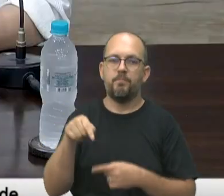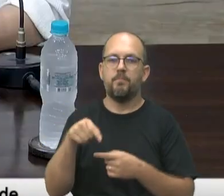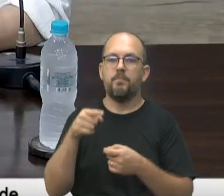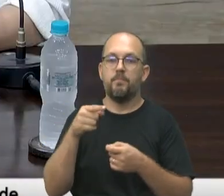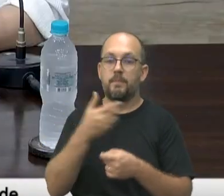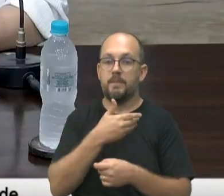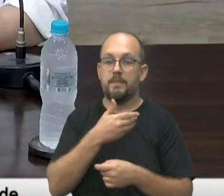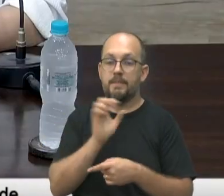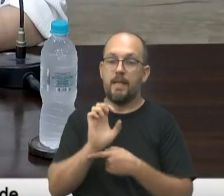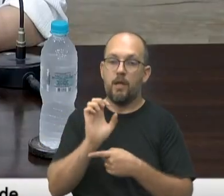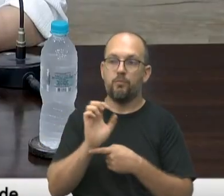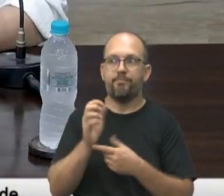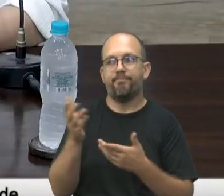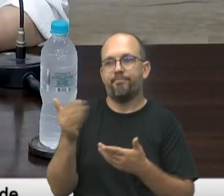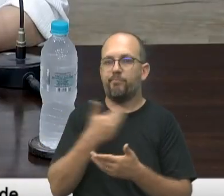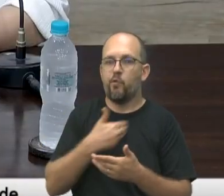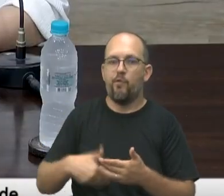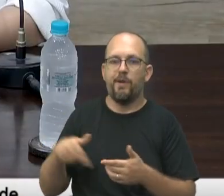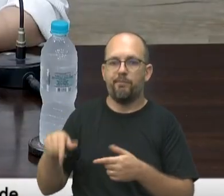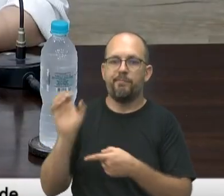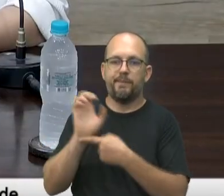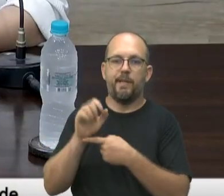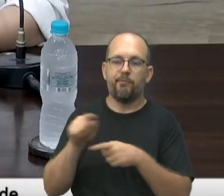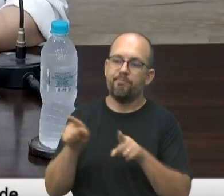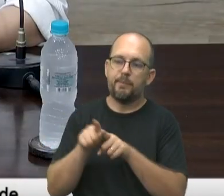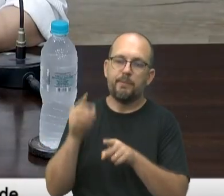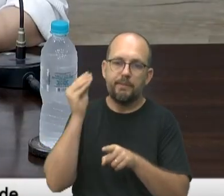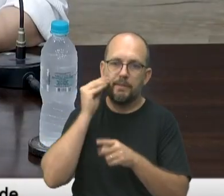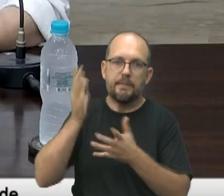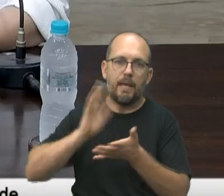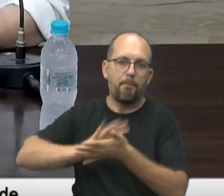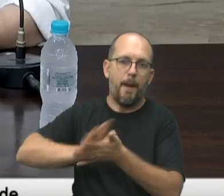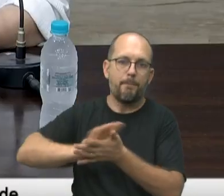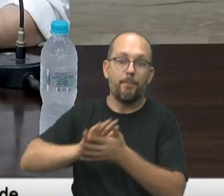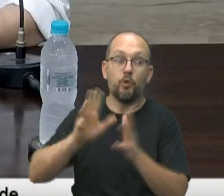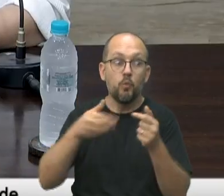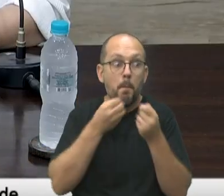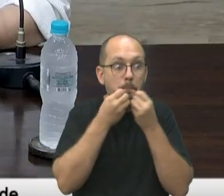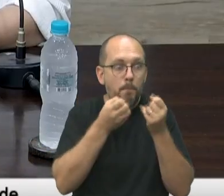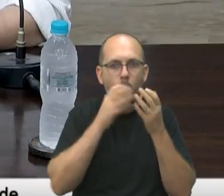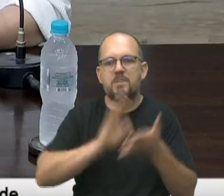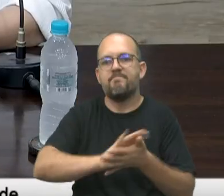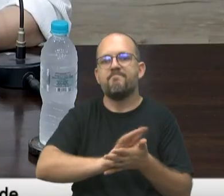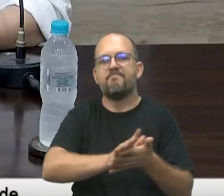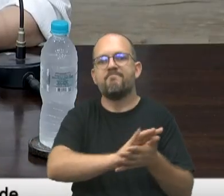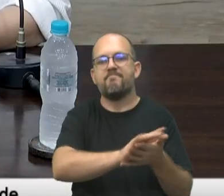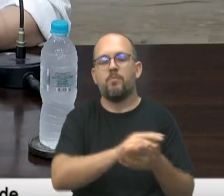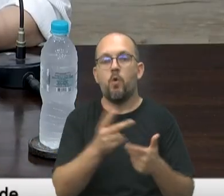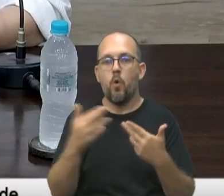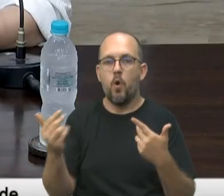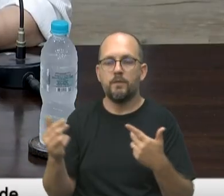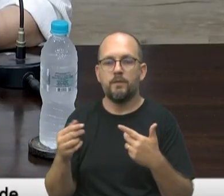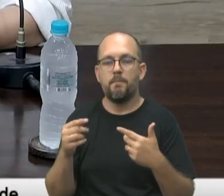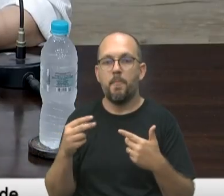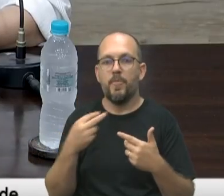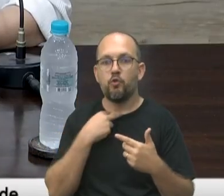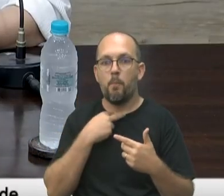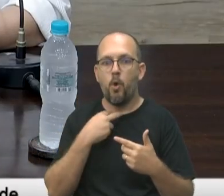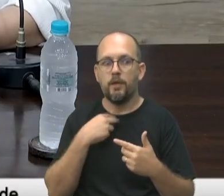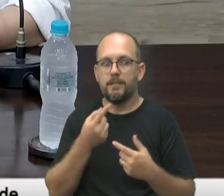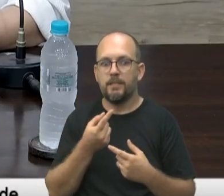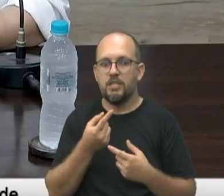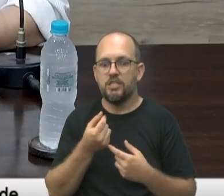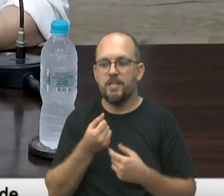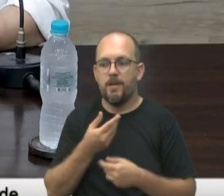governo tenebroso que a gente tem aqui nesse estado também quer destruir, porque tudo que é bom quer destruir. Tudo que ele não pode, dar dinheiro